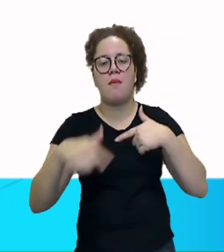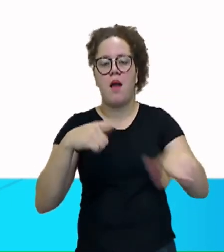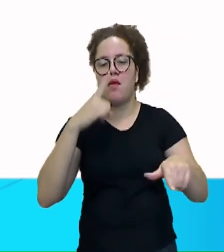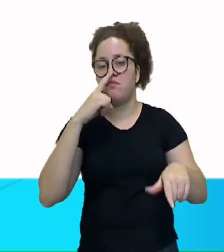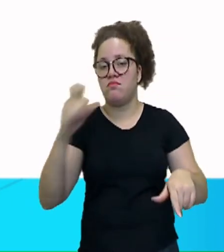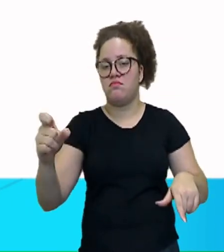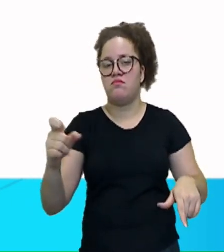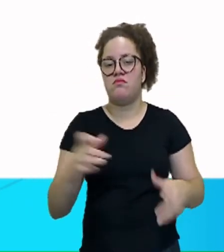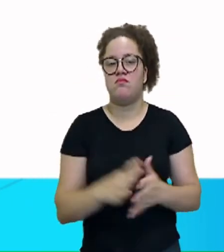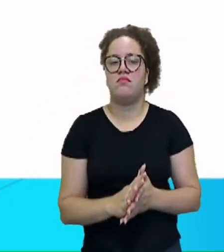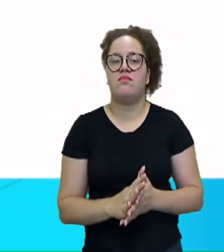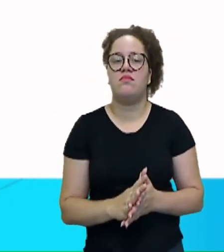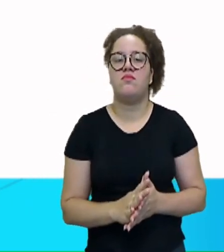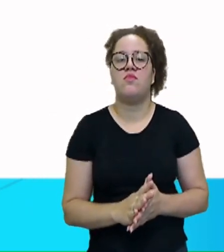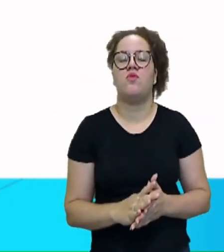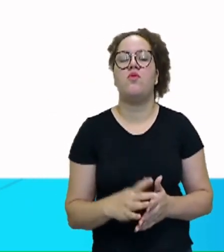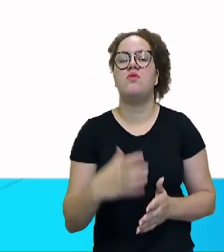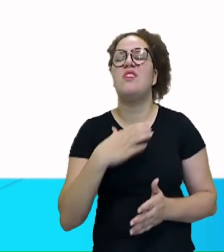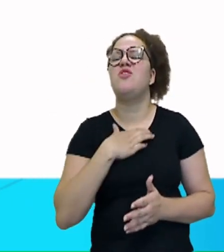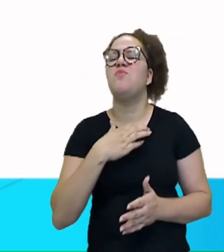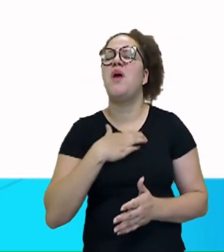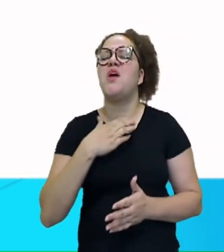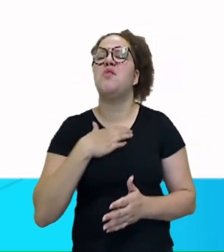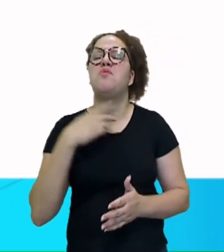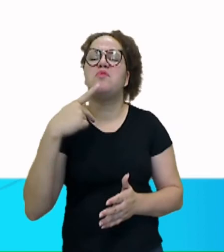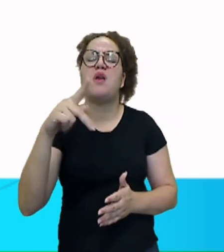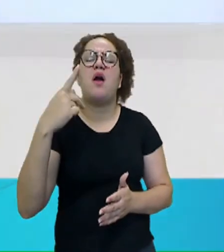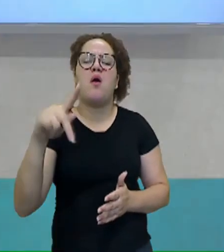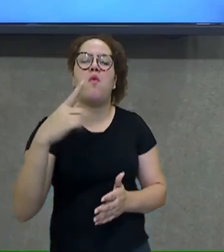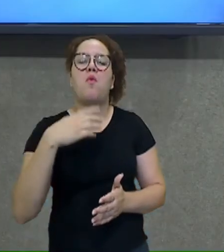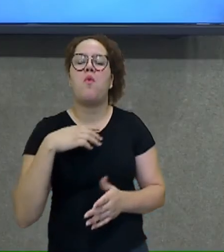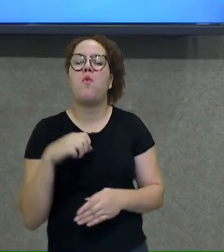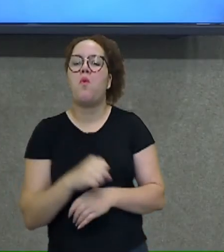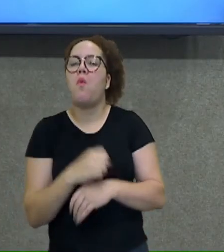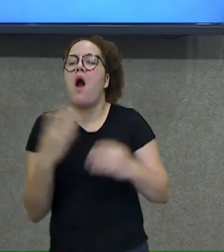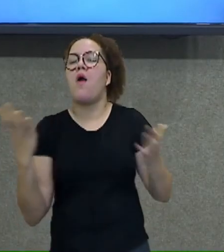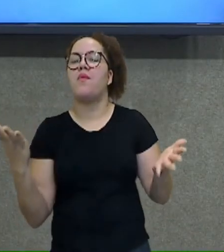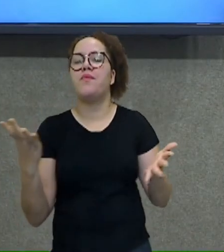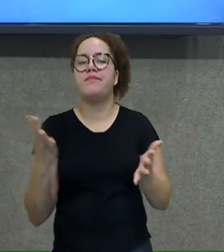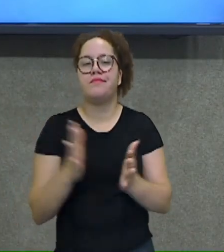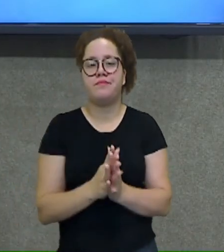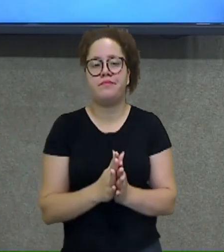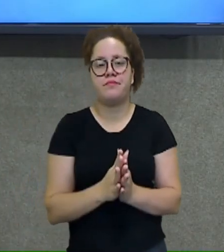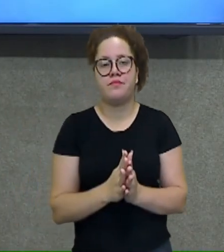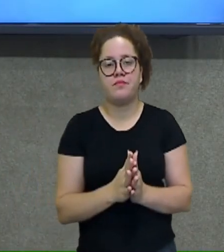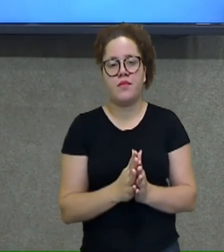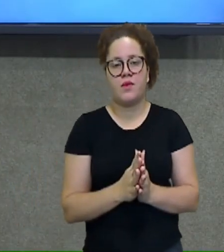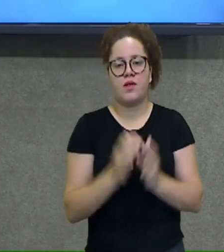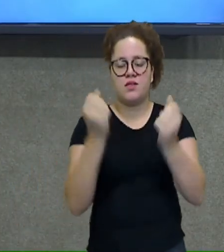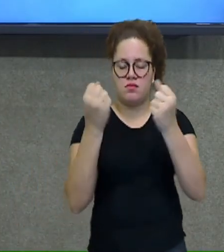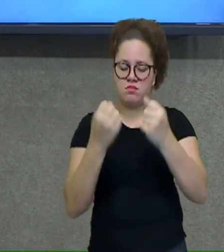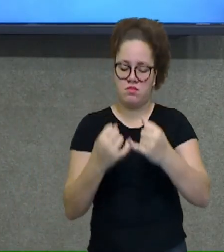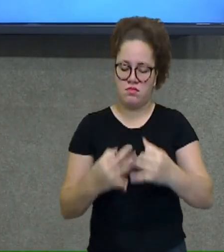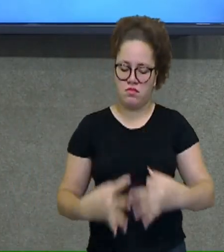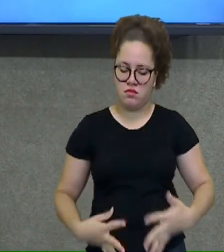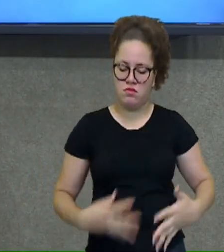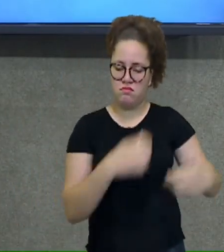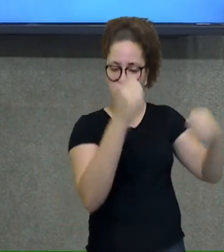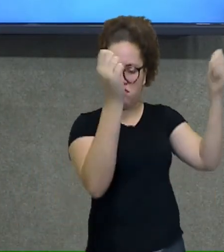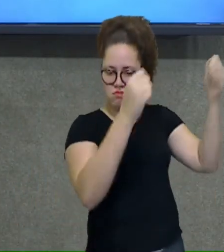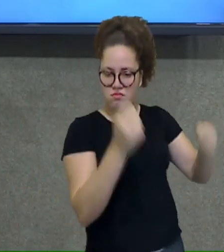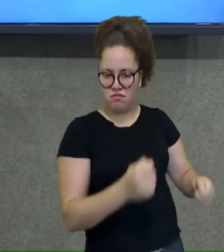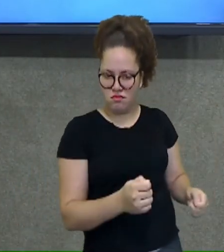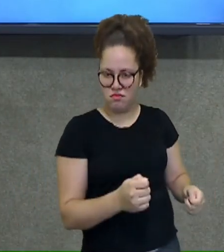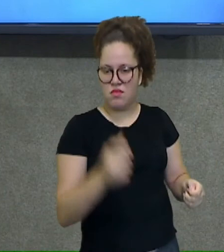E o que te vem? Qual que é a imagem, qual que é o sentimento que te vem? Então, a gente falar de arte, trazer o artista